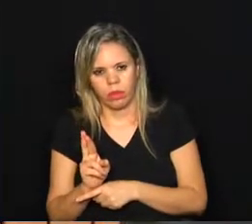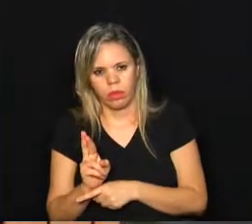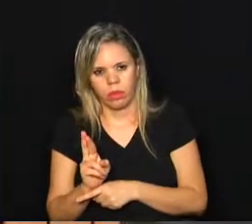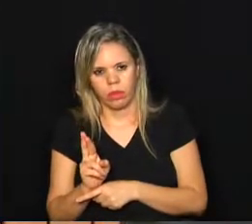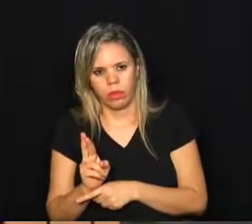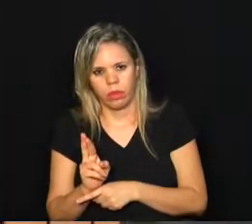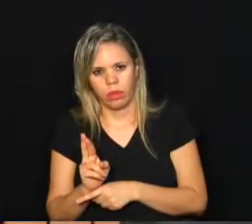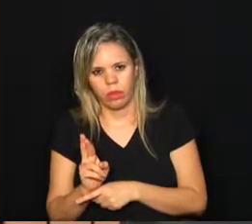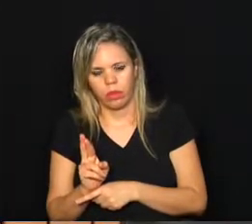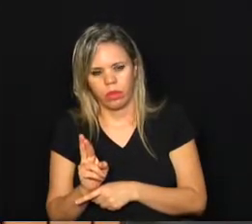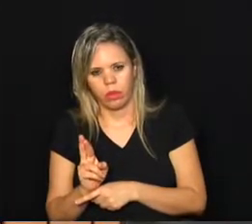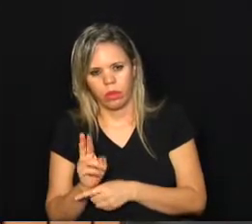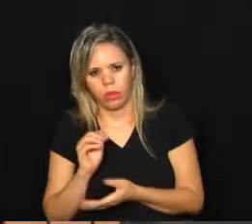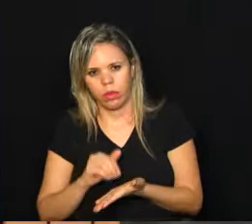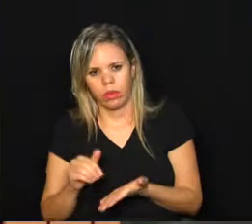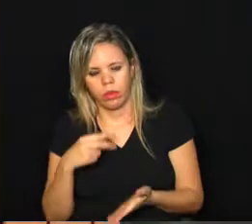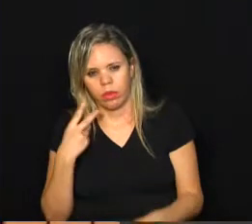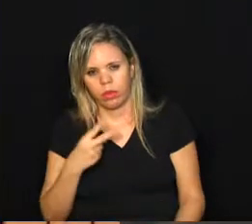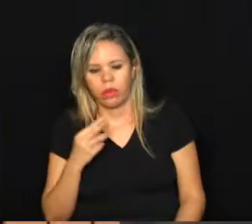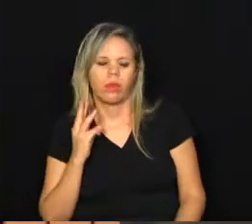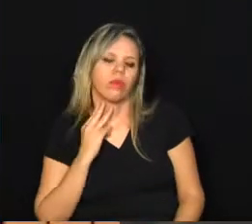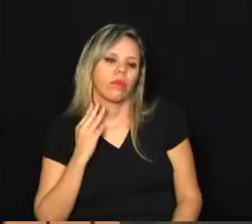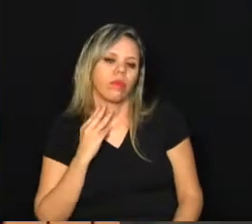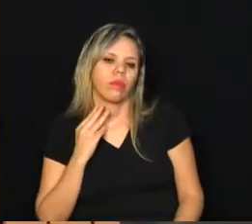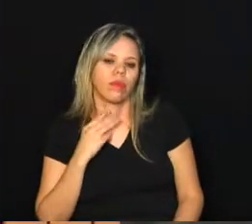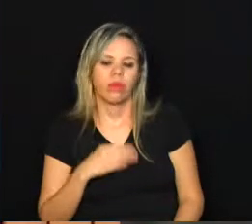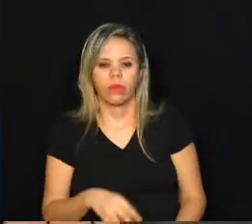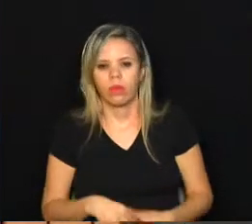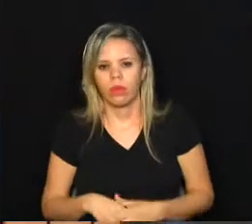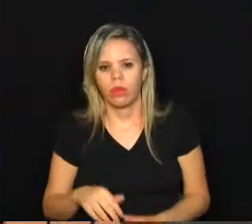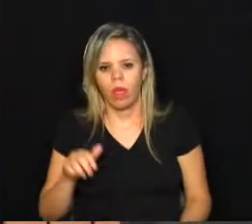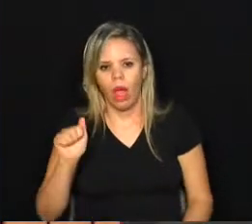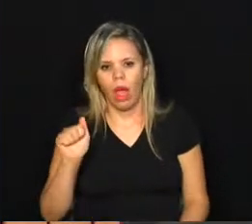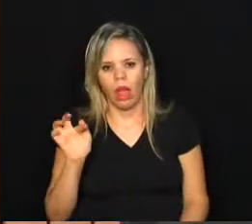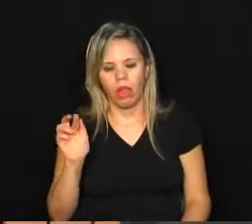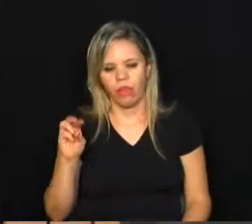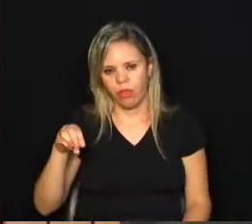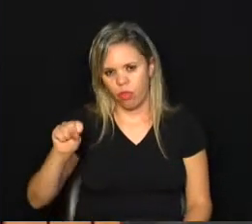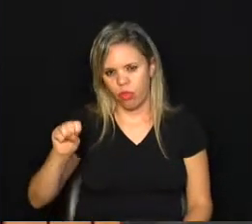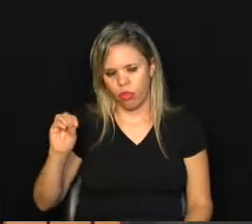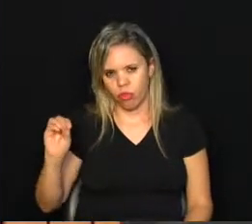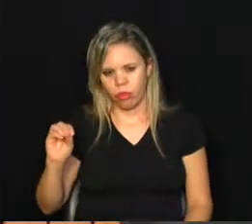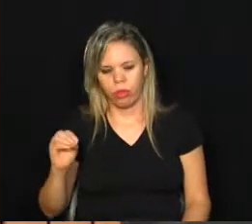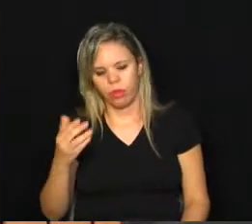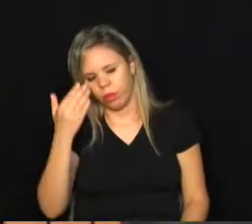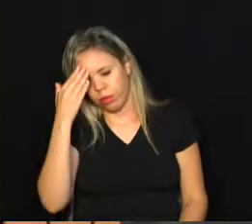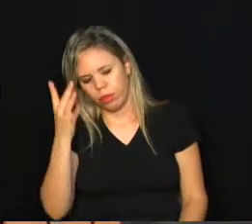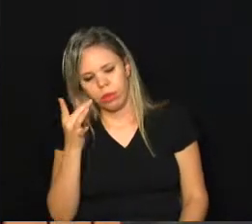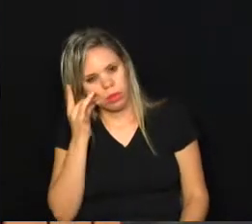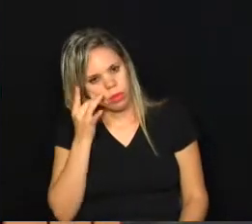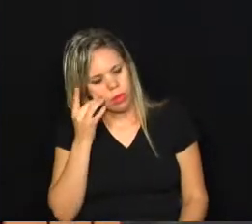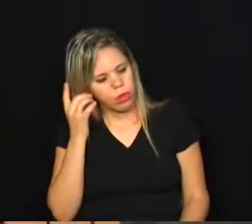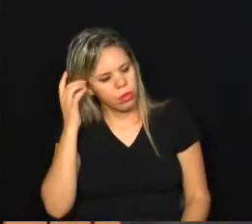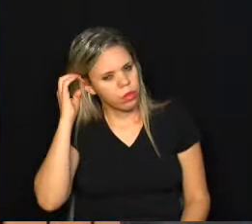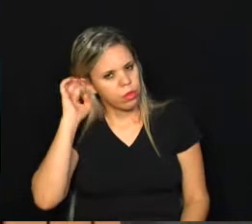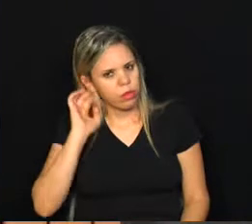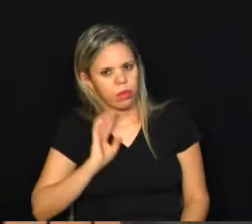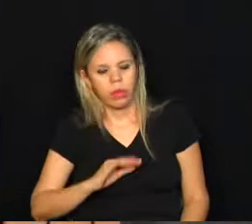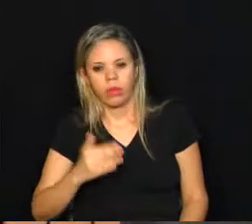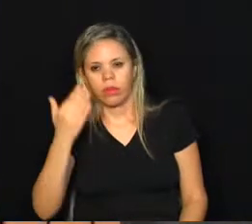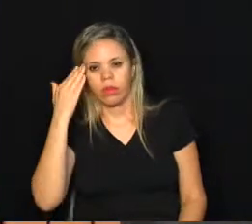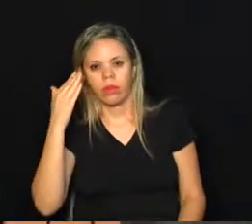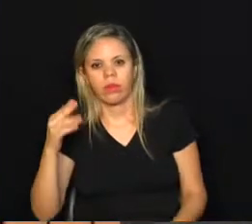do vereador Cecílio, que é o Afonso. Obrigado aí pela presença, saudações ao